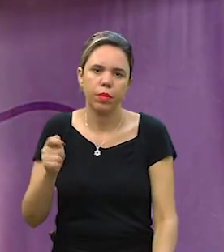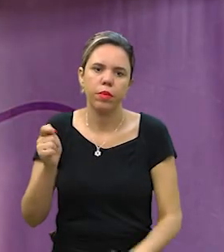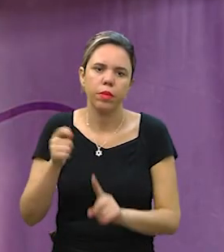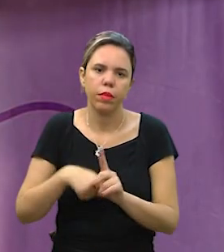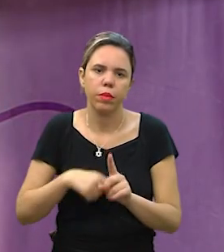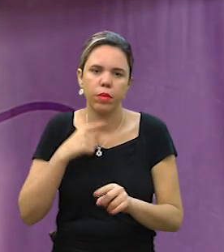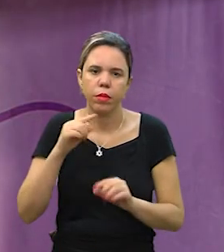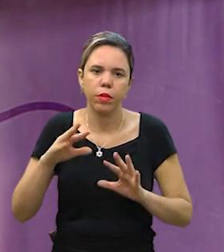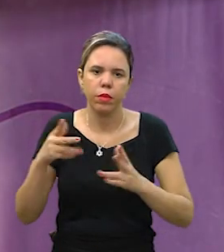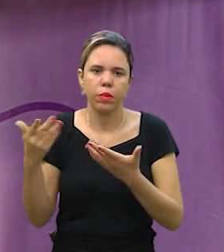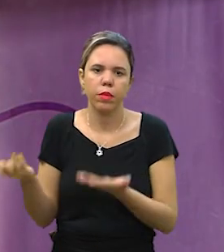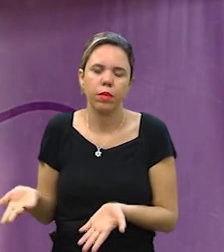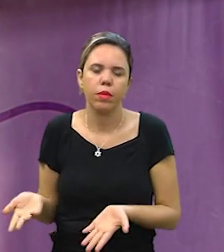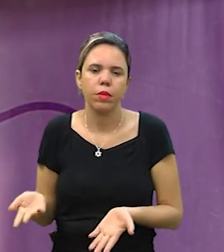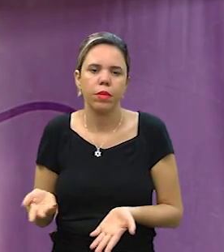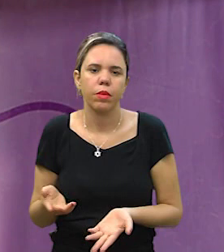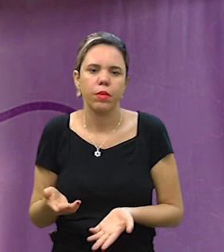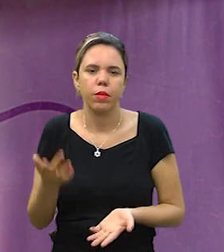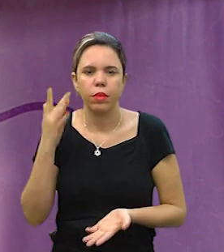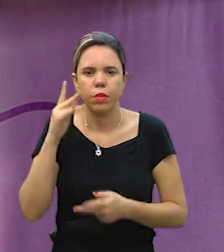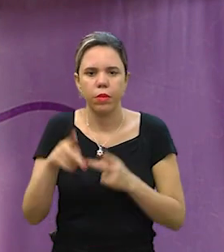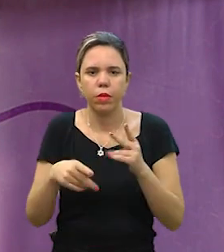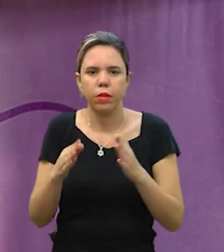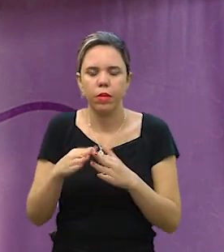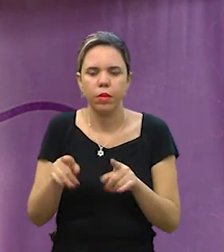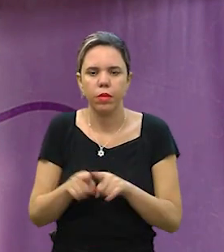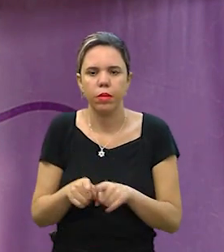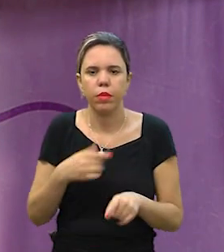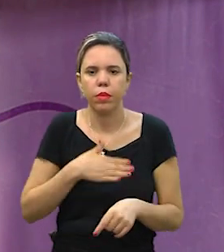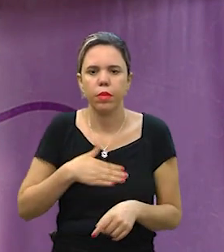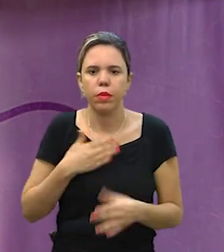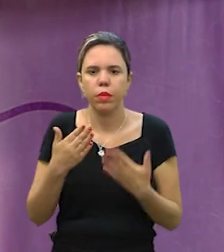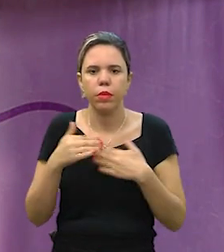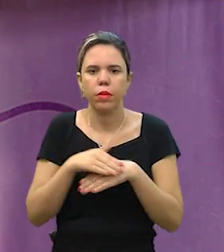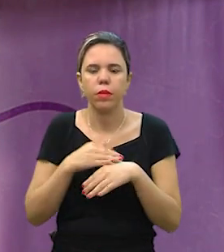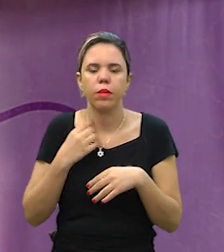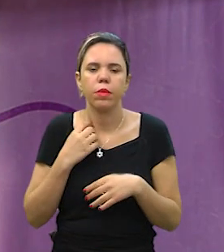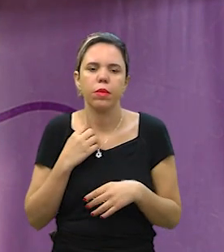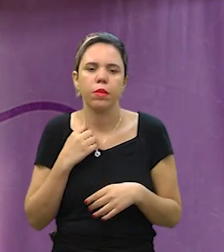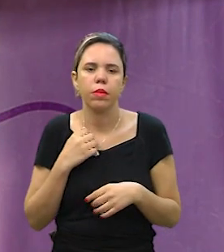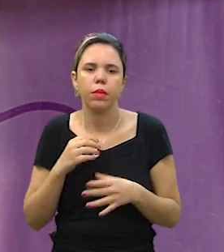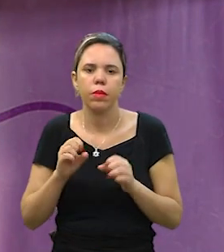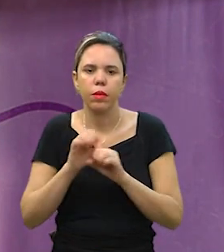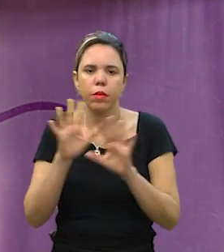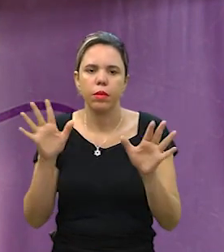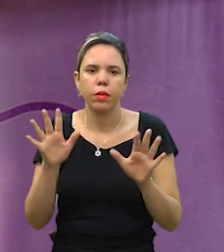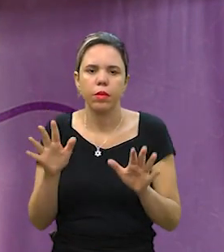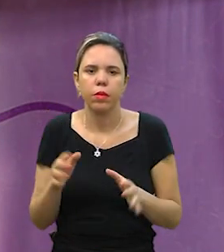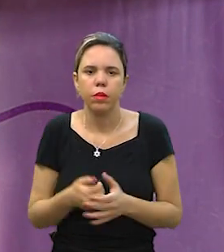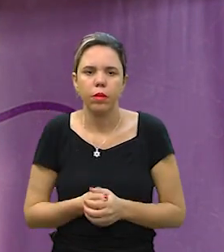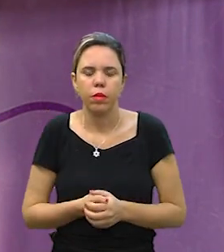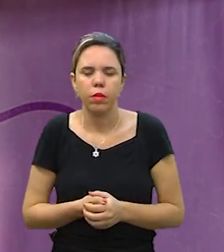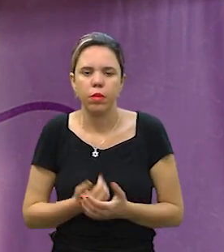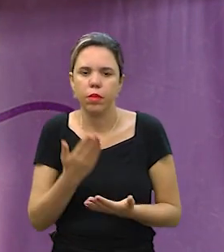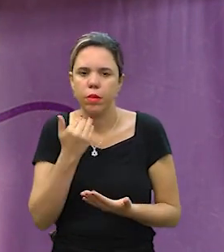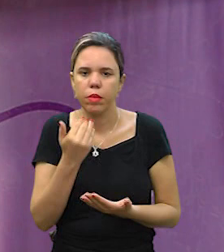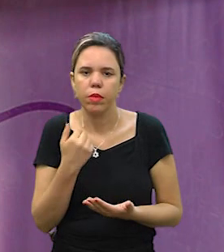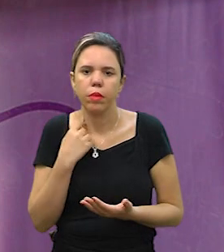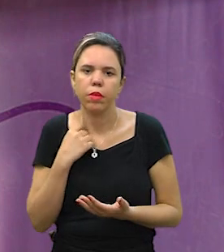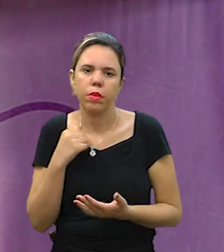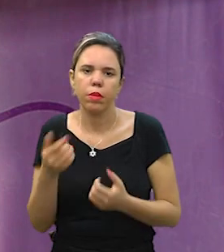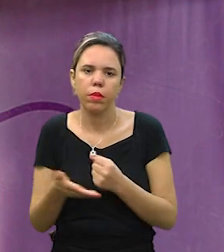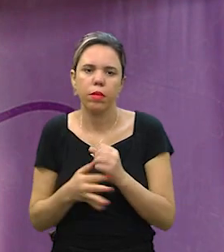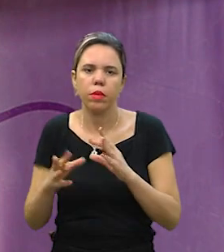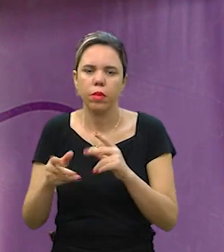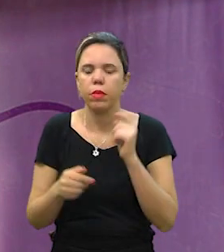de 11 meses, tirei todas as dúvidas. Eu acho que o pessoal de casa também gostou desse bate-papo e ficou bem claro aí que a